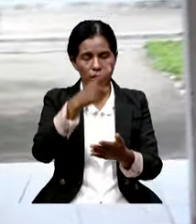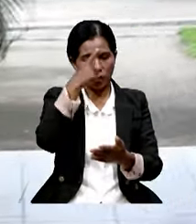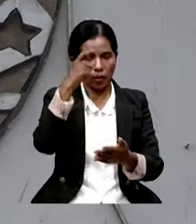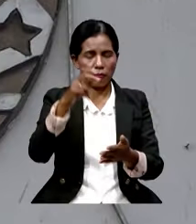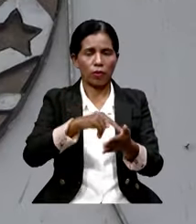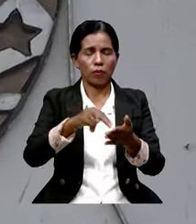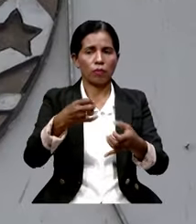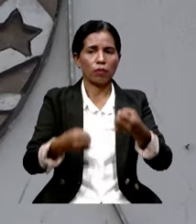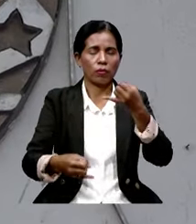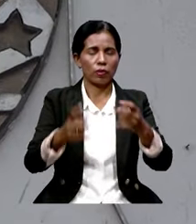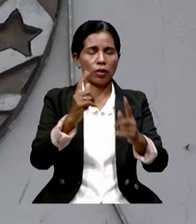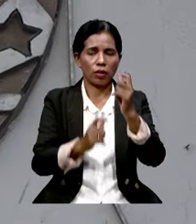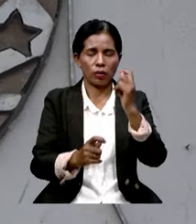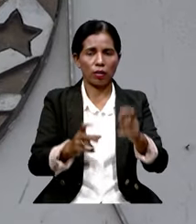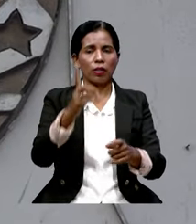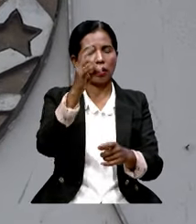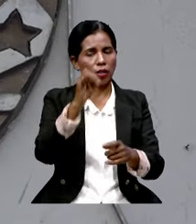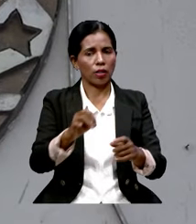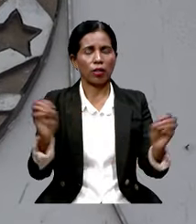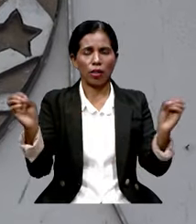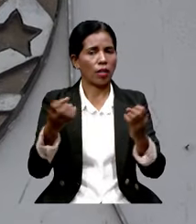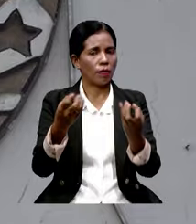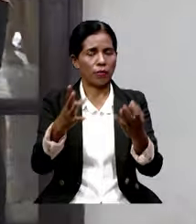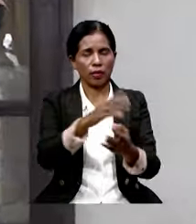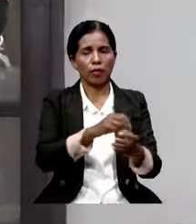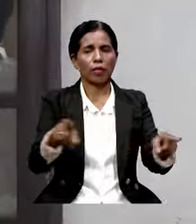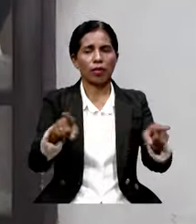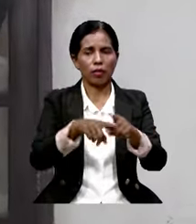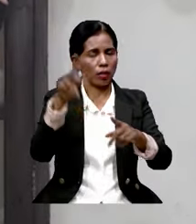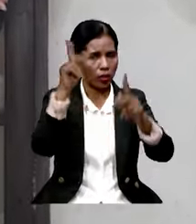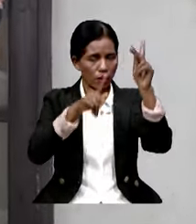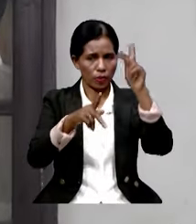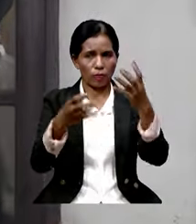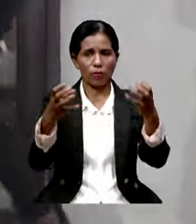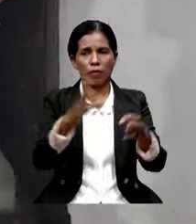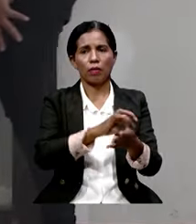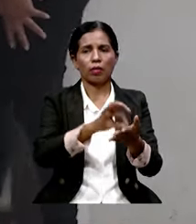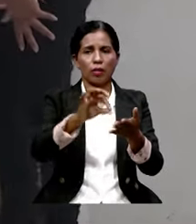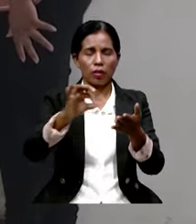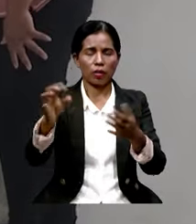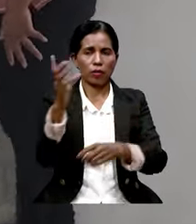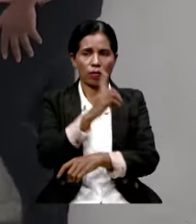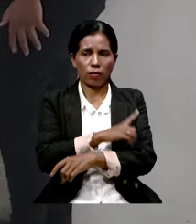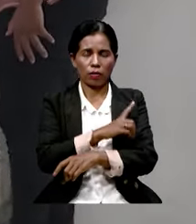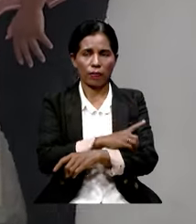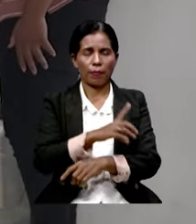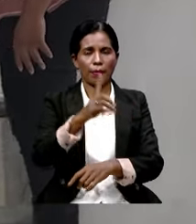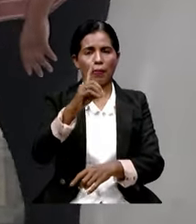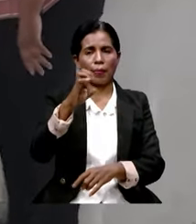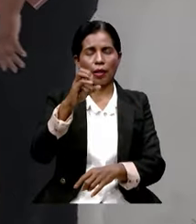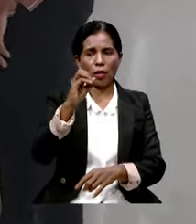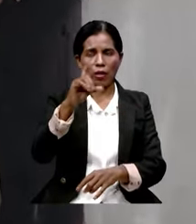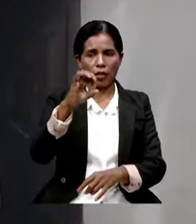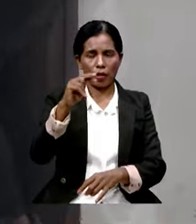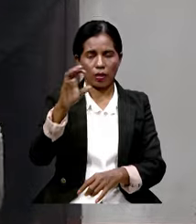iha tribunal primeira instância dili la suficiente, compara ho caso barak nebe maka resisto kada loron. De Olindo hatolia hirak